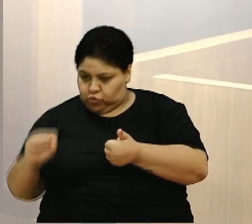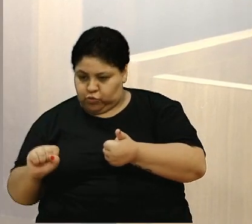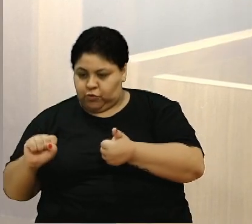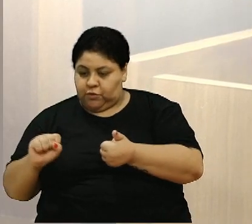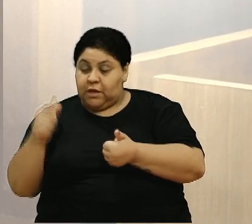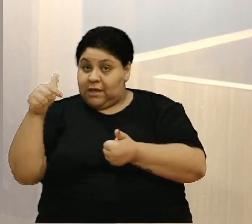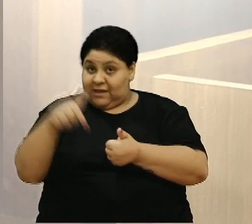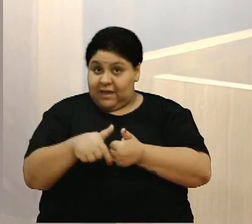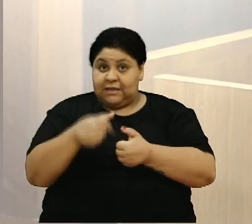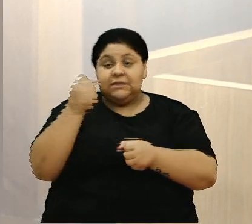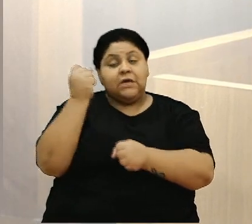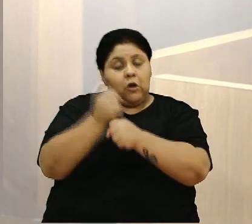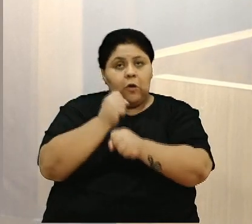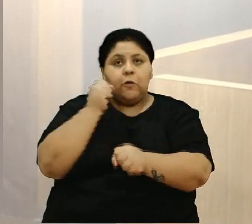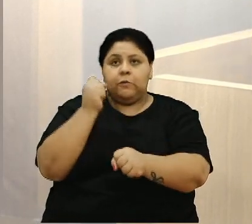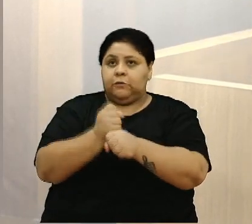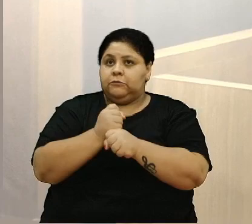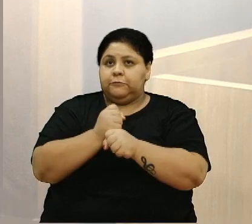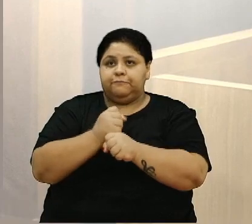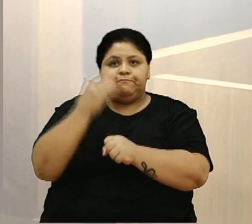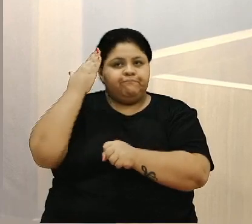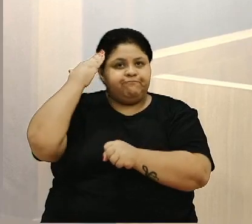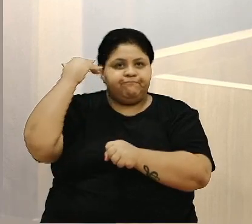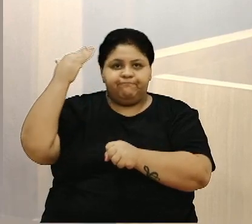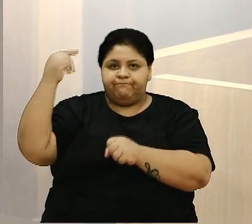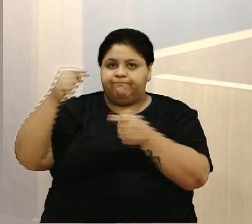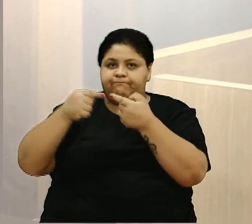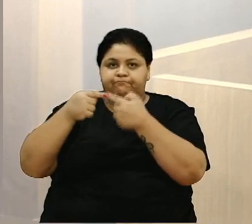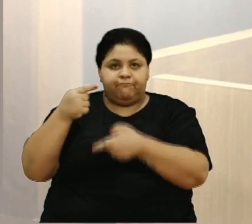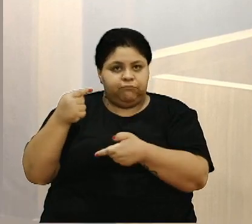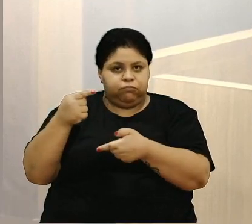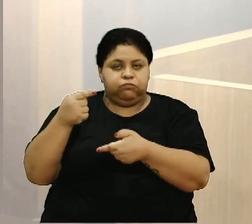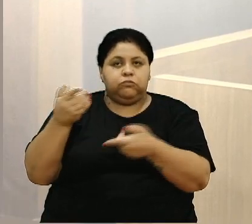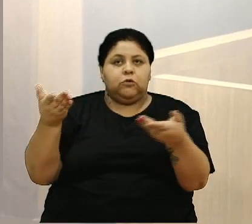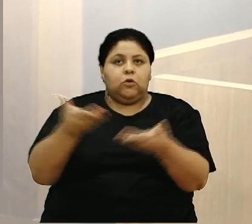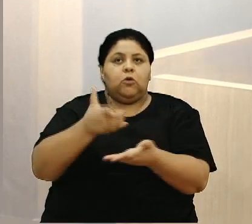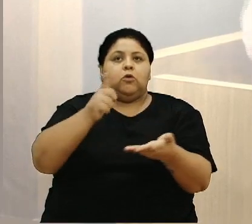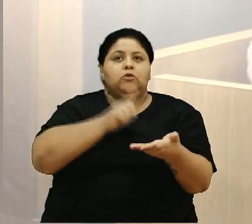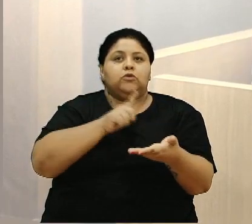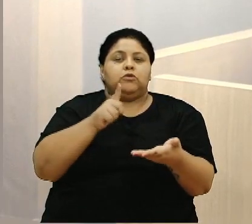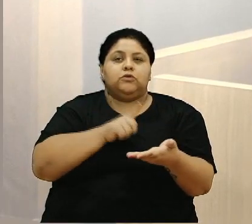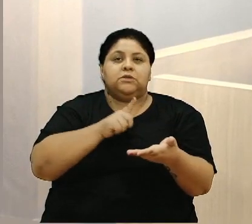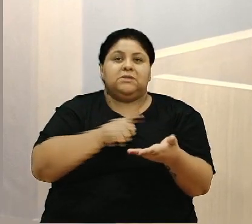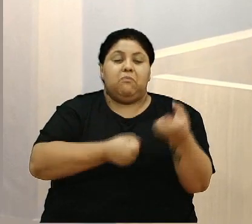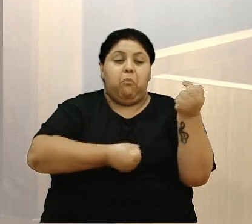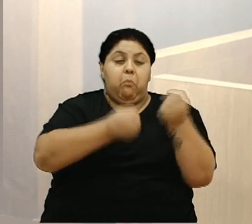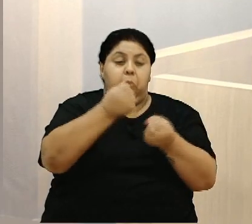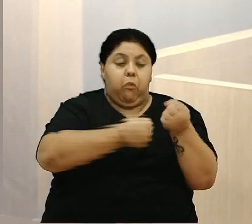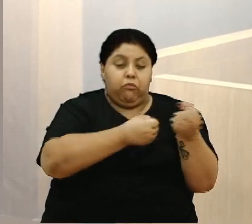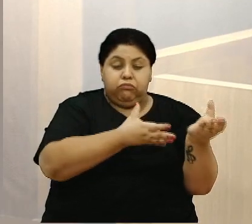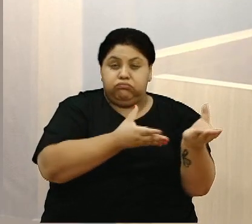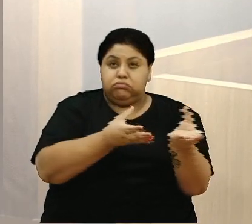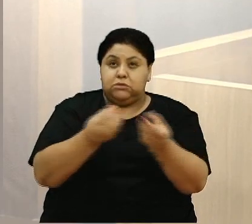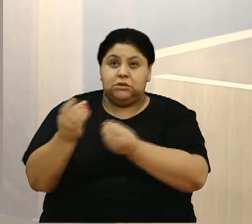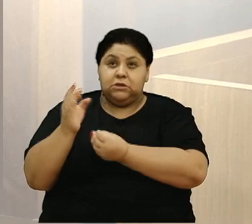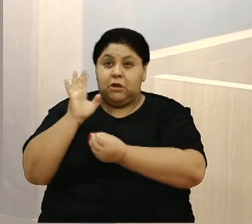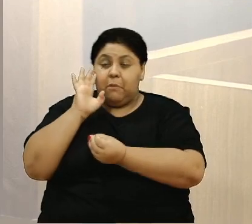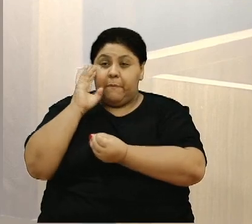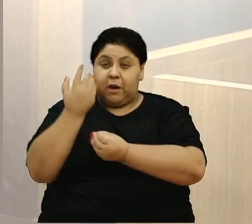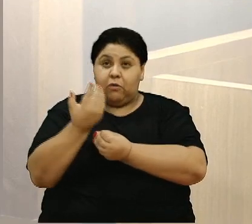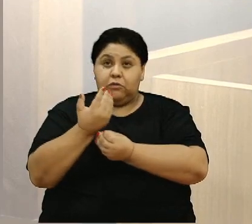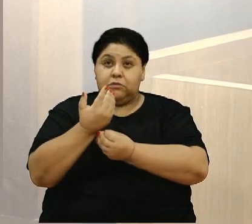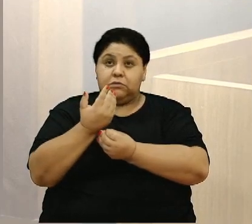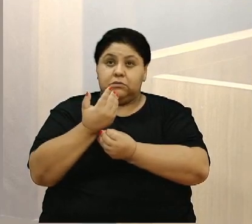e infelizmente sem sucesso na região, hoje nós temos um acúmulo de carros lá para conseguir